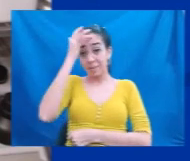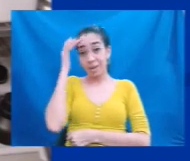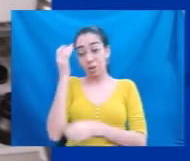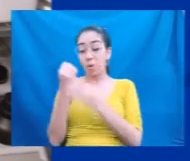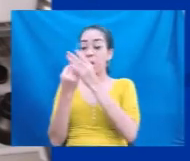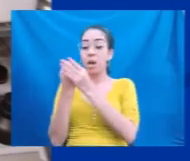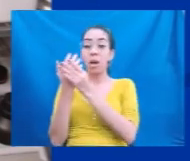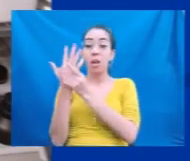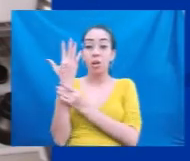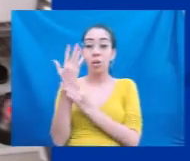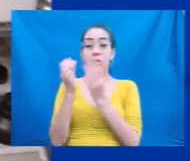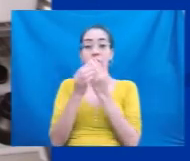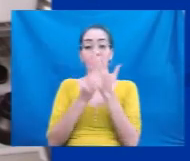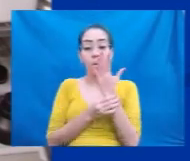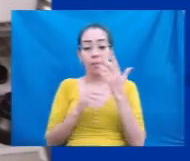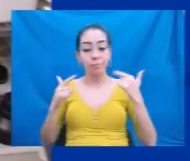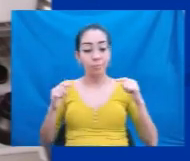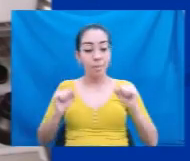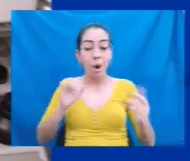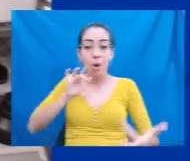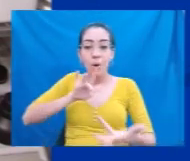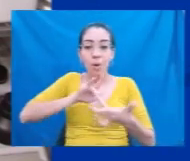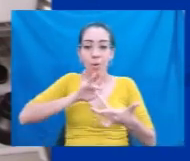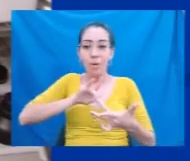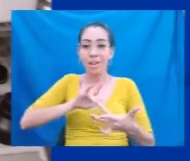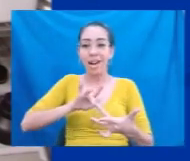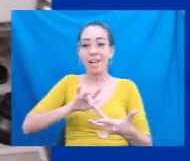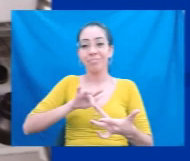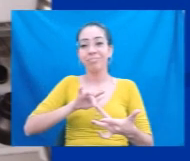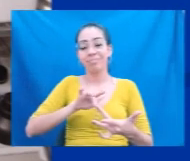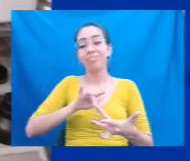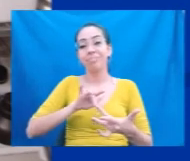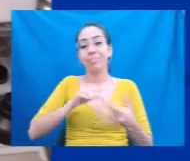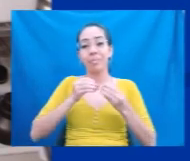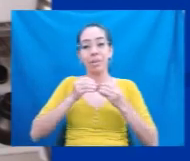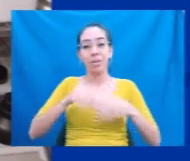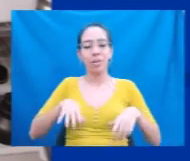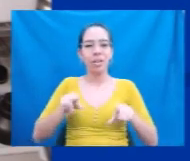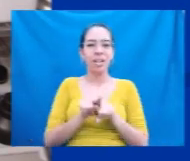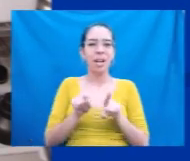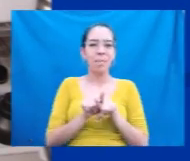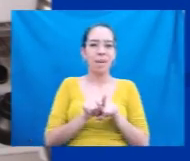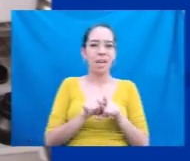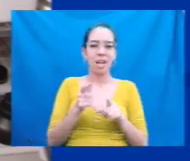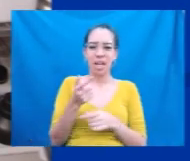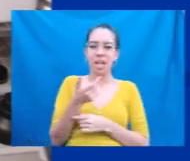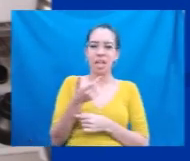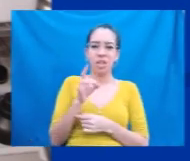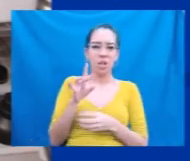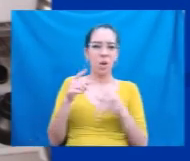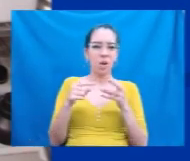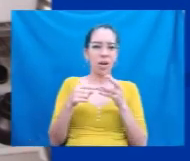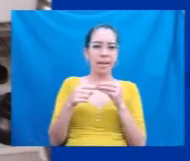sem luva, pode encostar, ter contato com essa substância química, né? Vejam, identificação direta na garrafa aqui com a